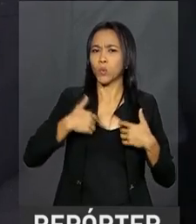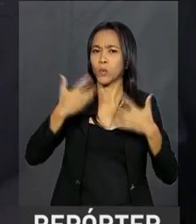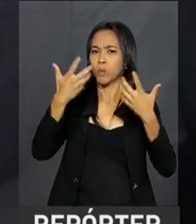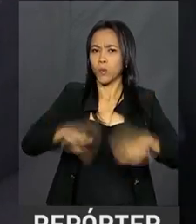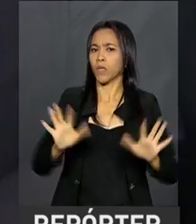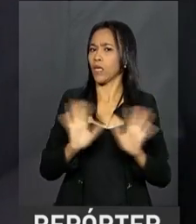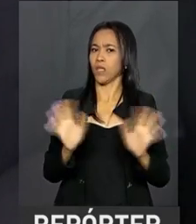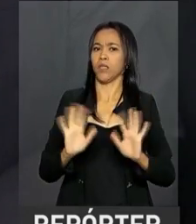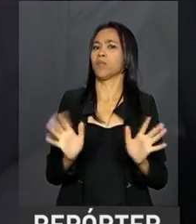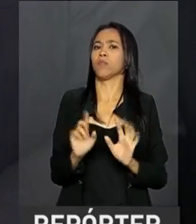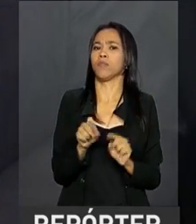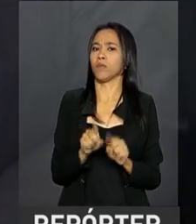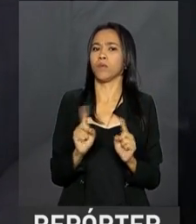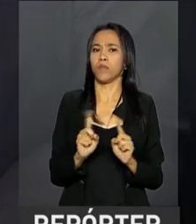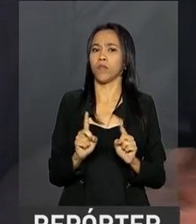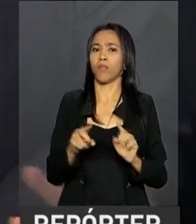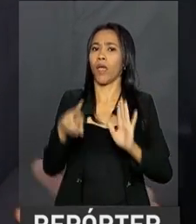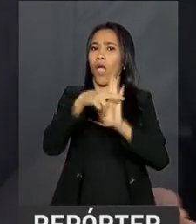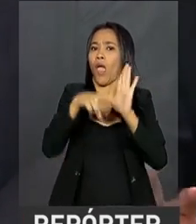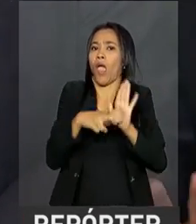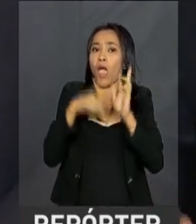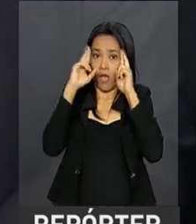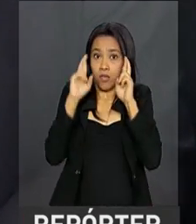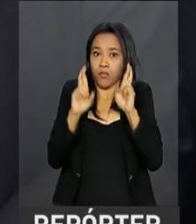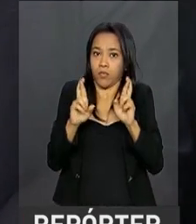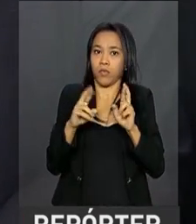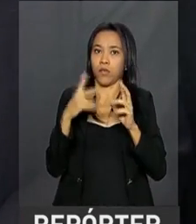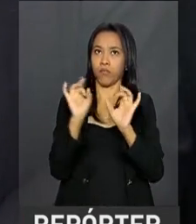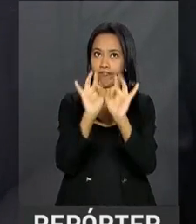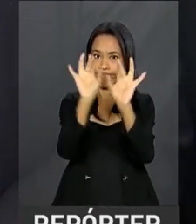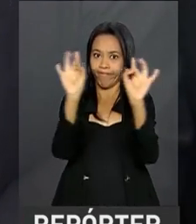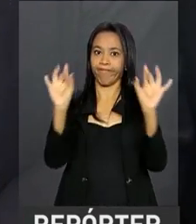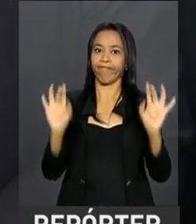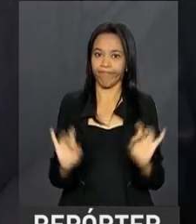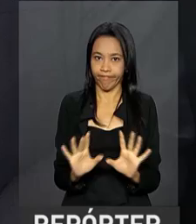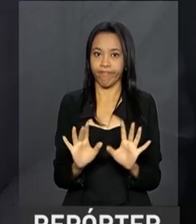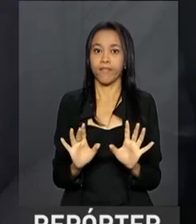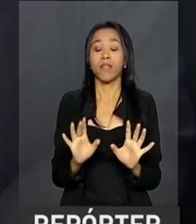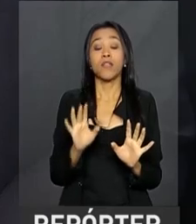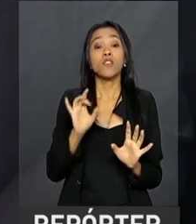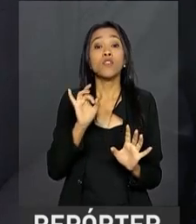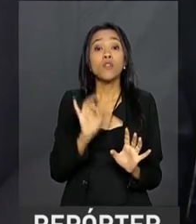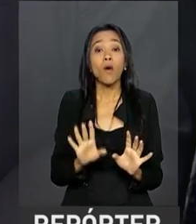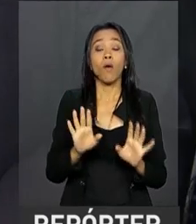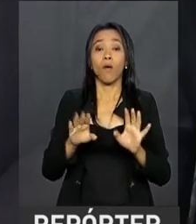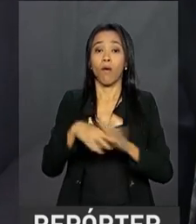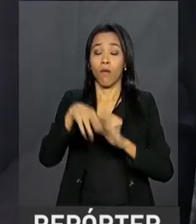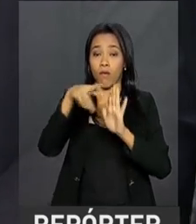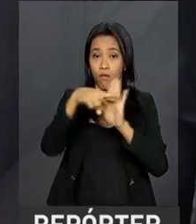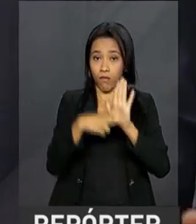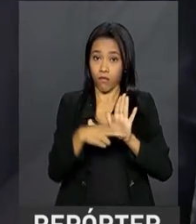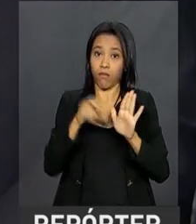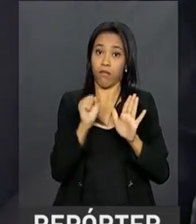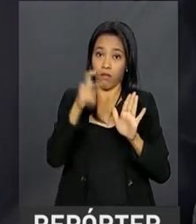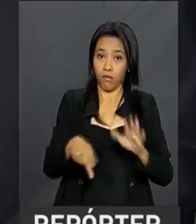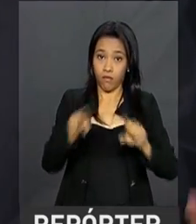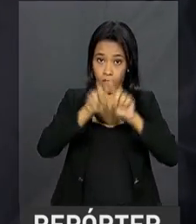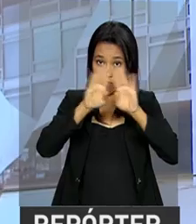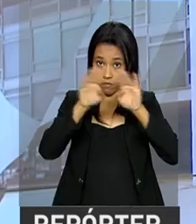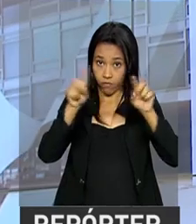levar adiante eh portanto disciplinando repito a Previdência apenas para servidores